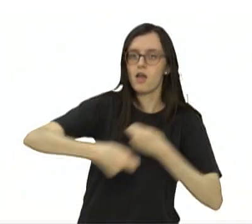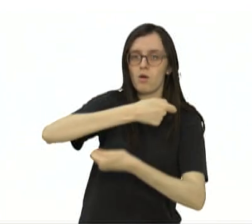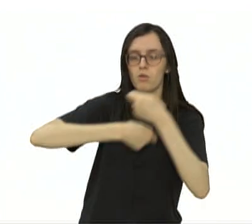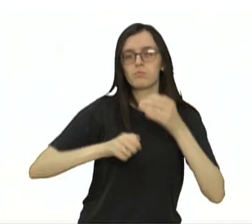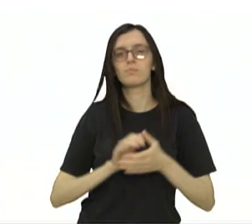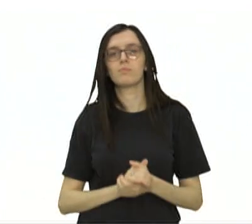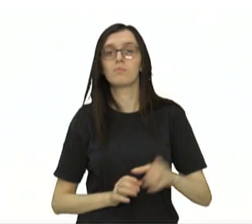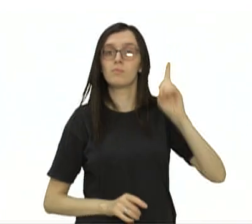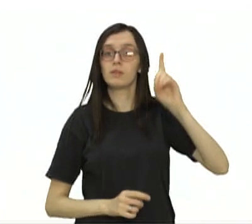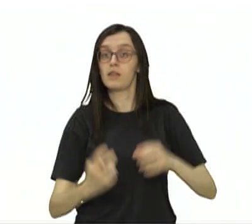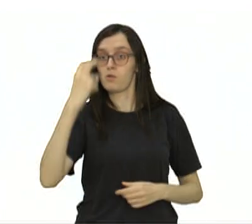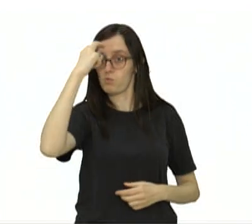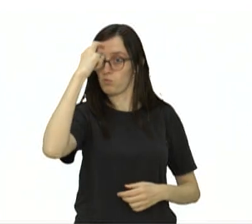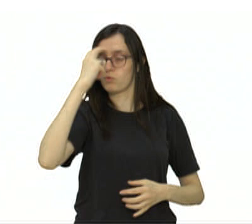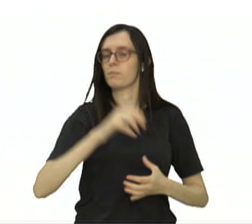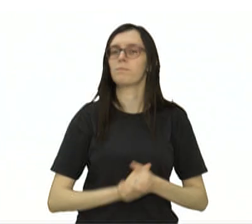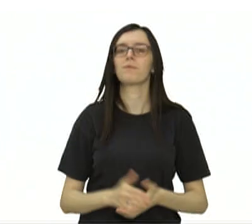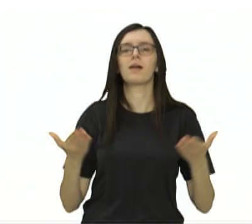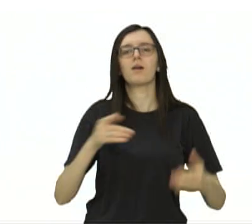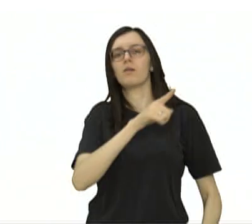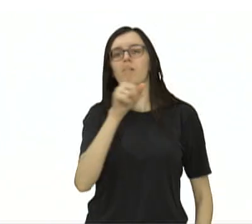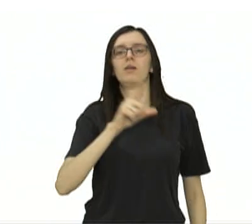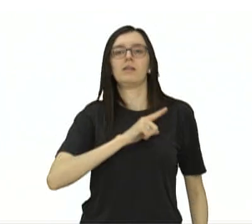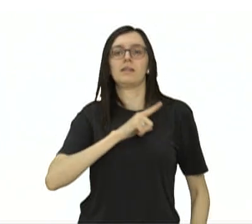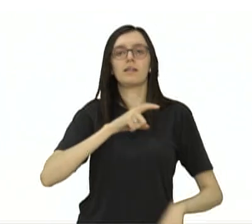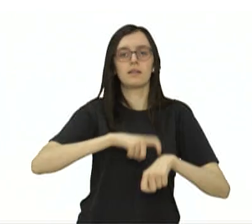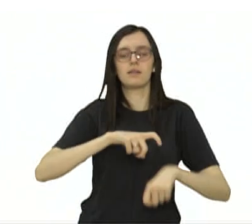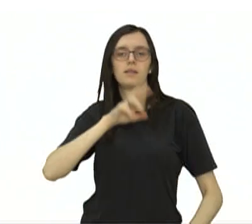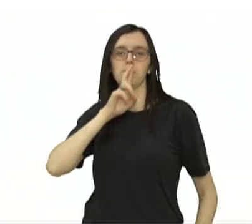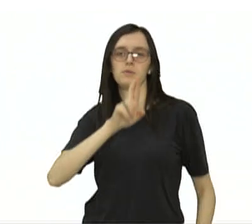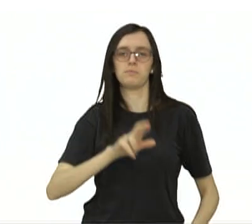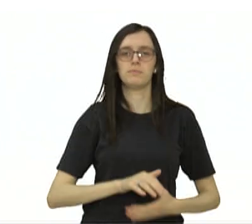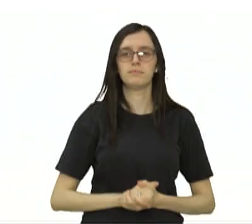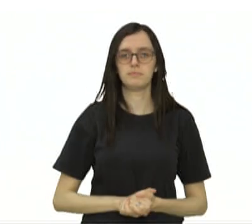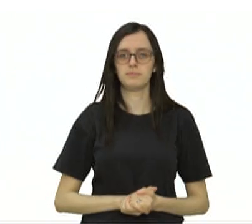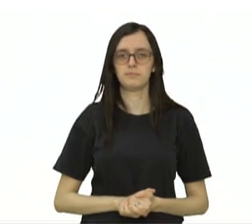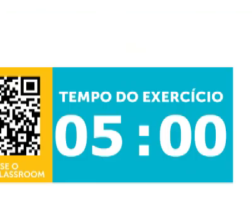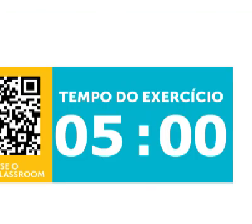D, culturais. Então, agora você tem um tempo para responder.